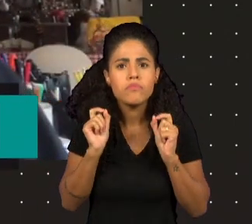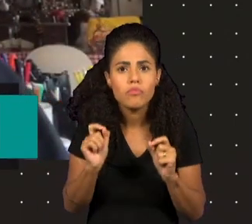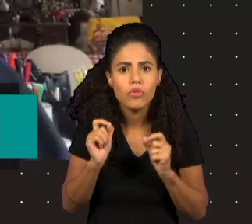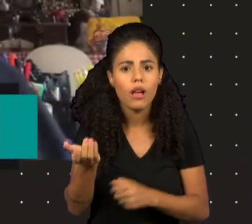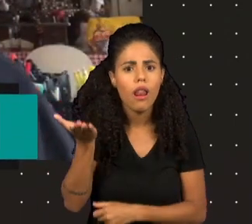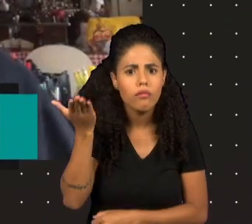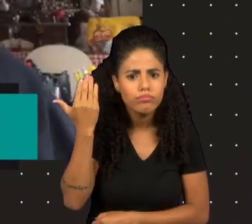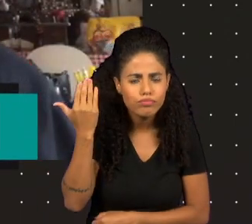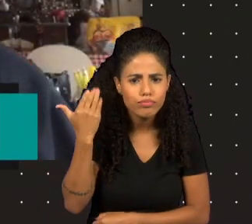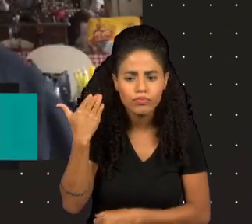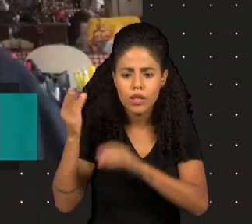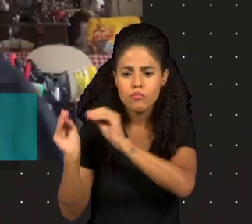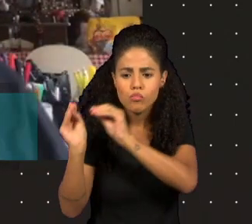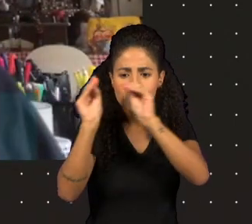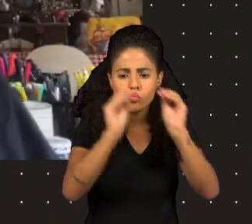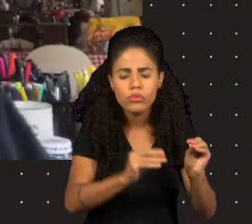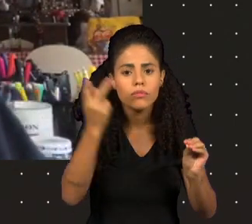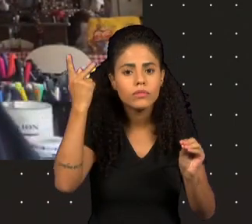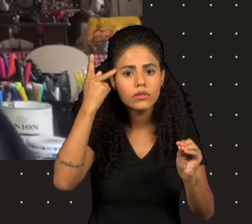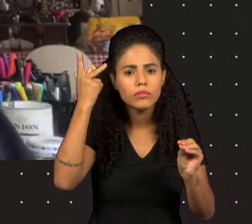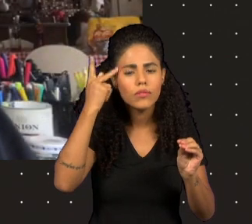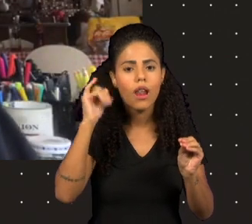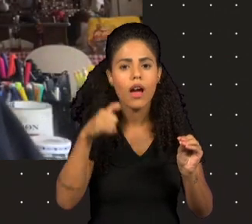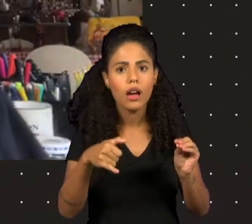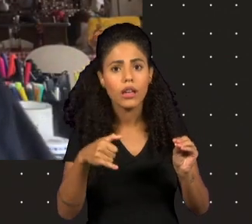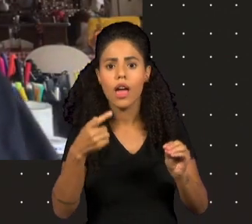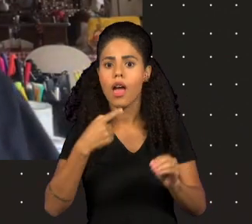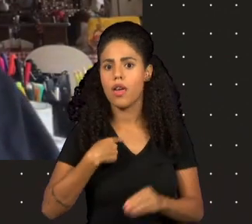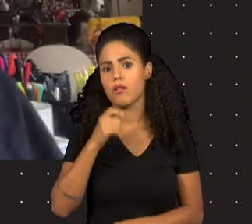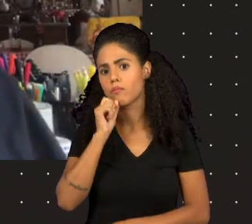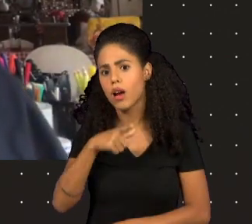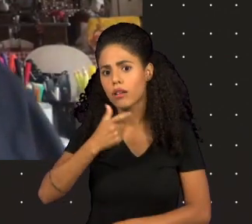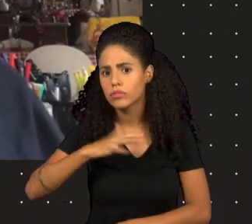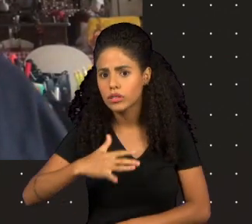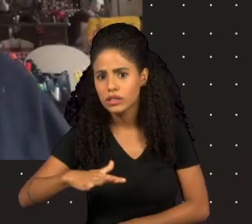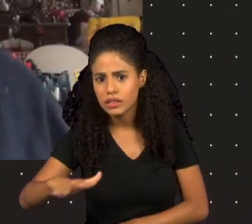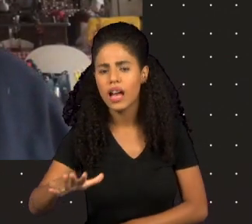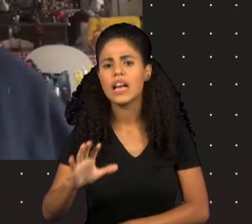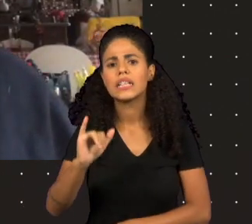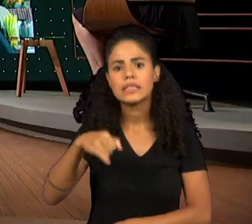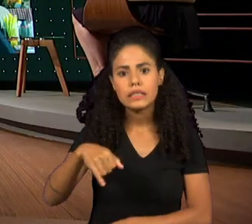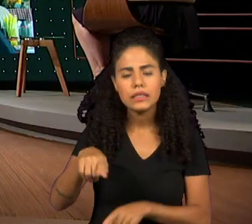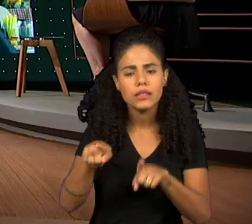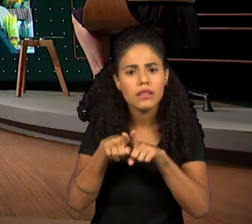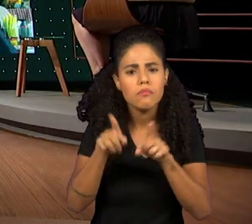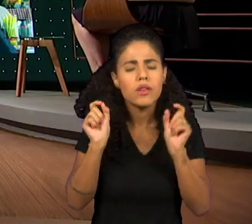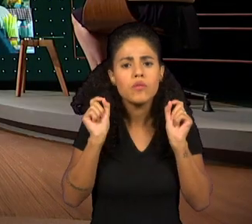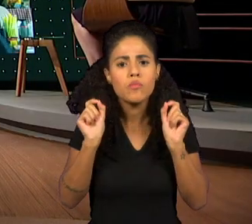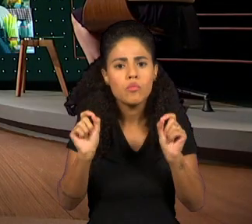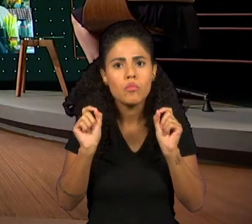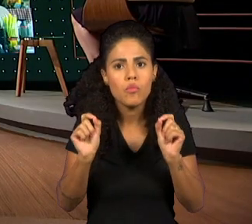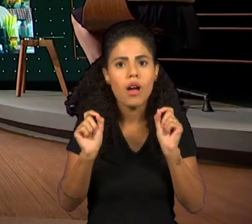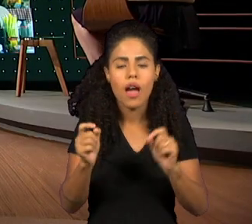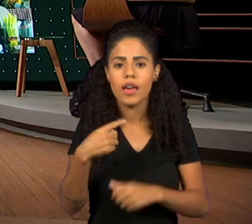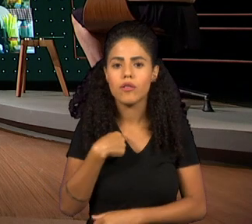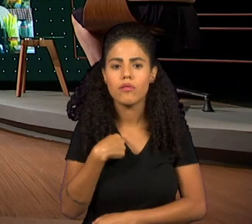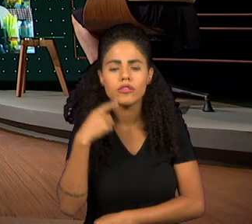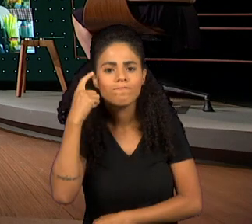de fora de São Paulo, né? Eu vim de Santos, Maí veio de Mogi Guaçu, eu acho